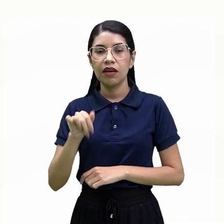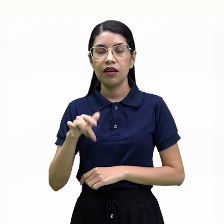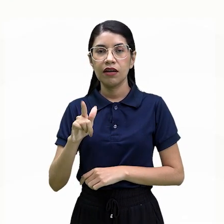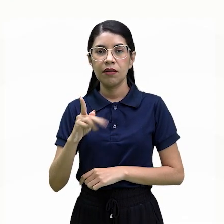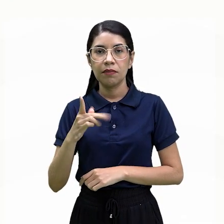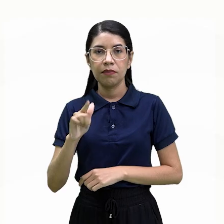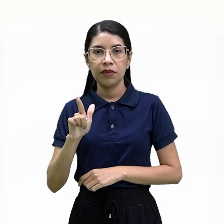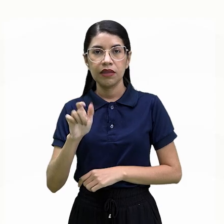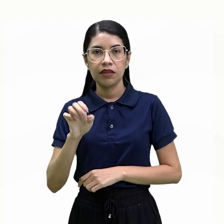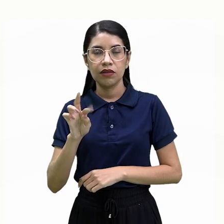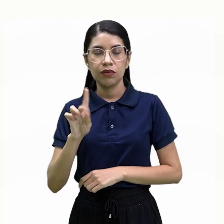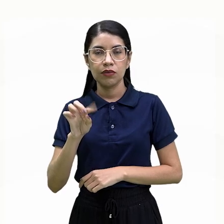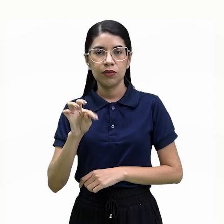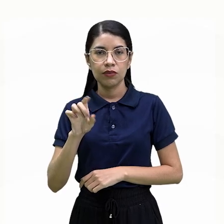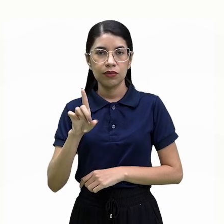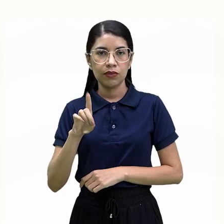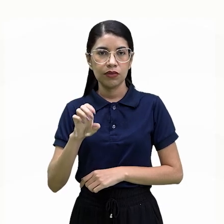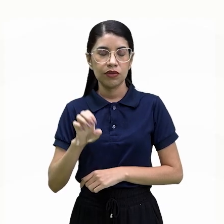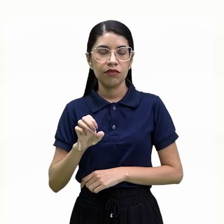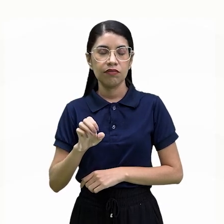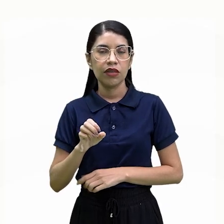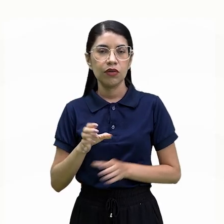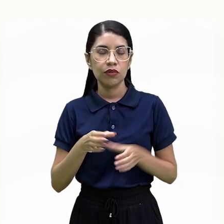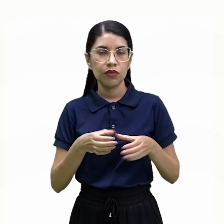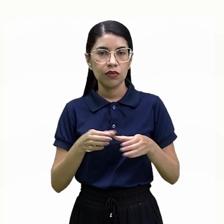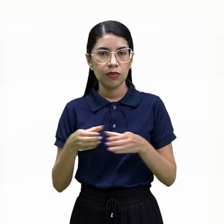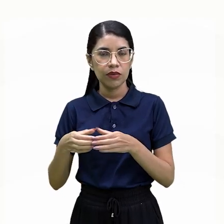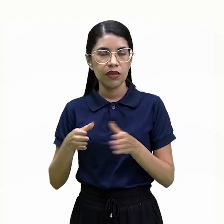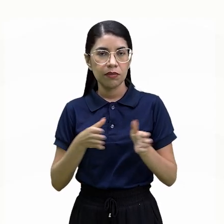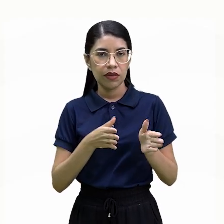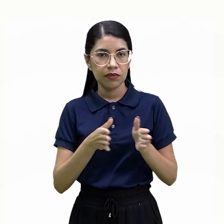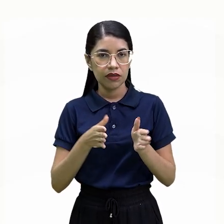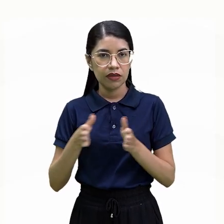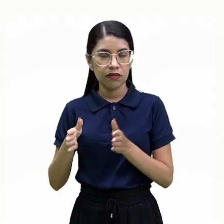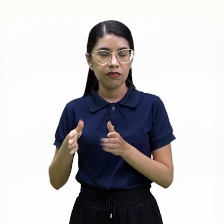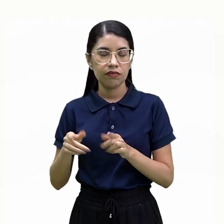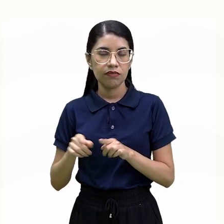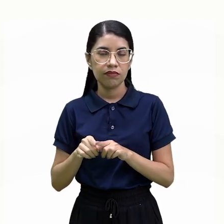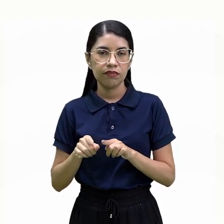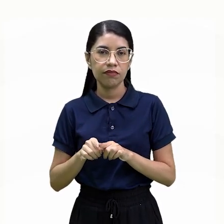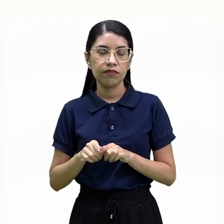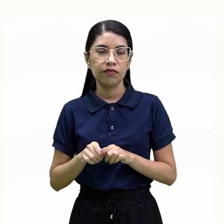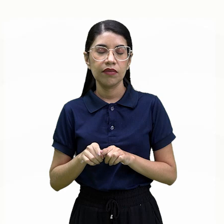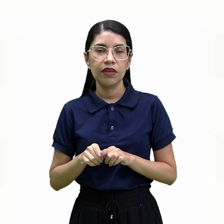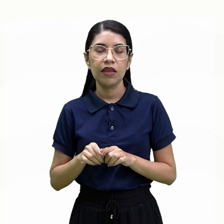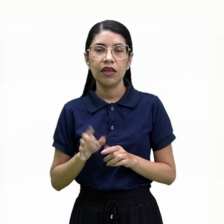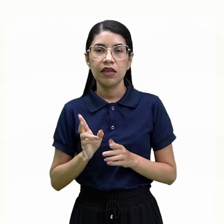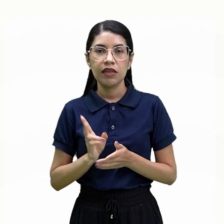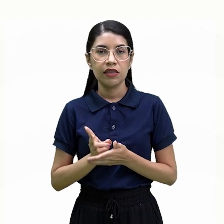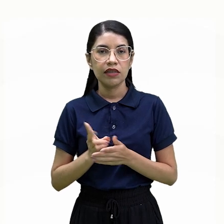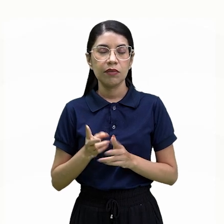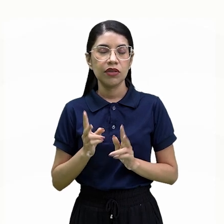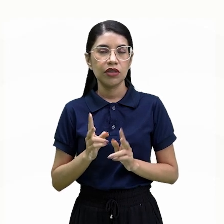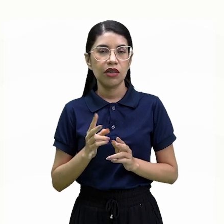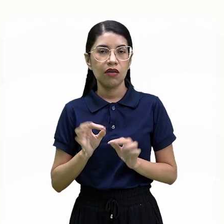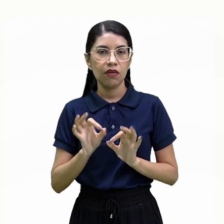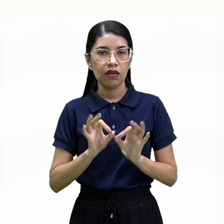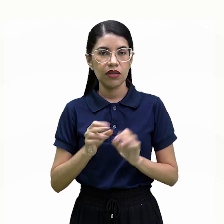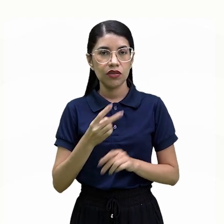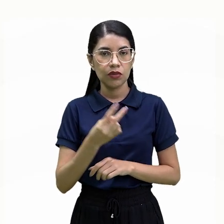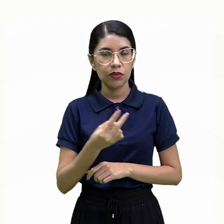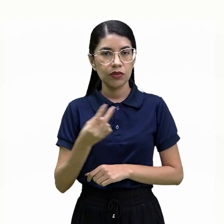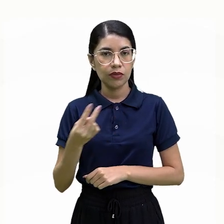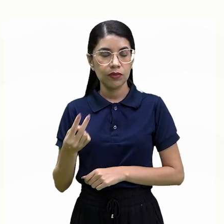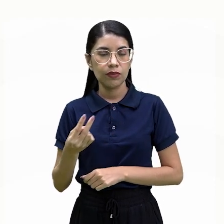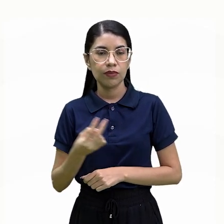dos intervalos de classe. Então, a gente vai lá colocar os intervalos, nesse caso, vai sempre de 2 em 2.